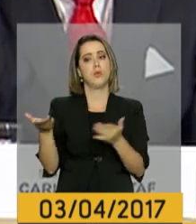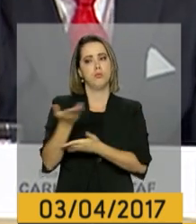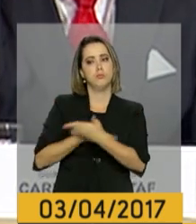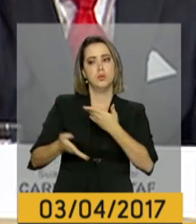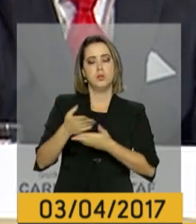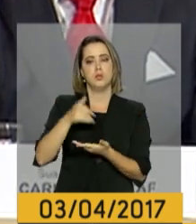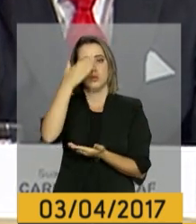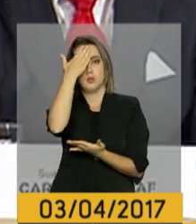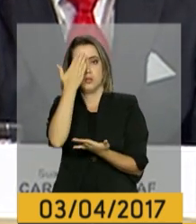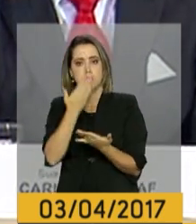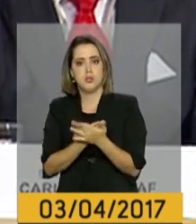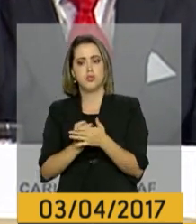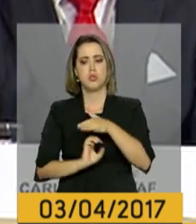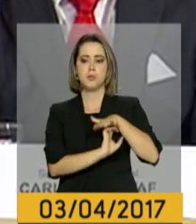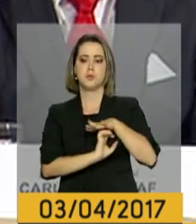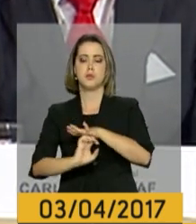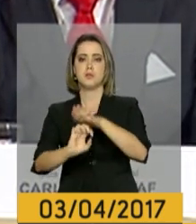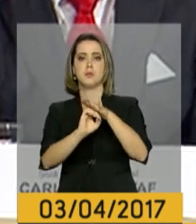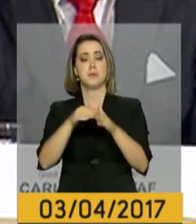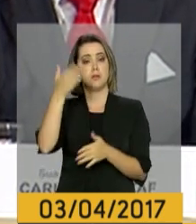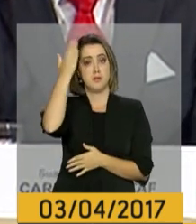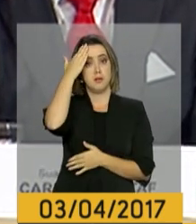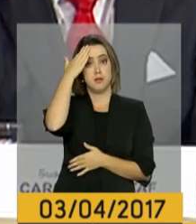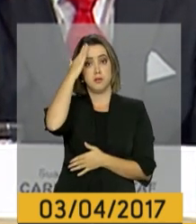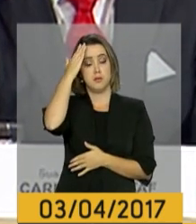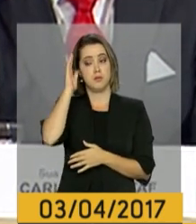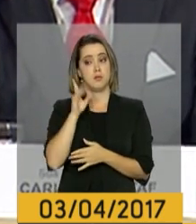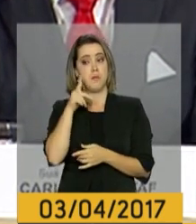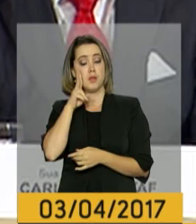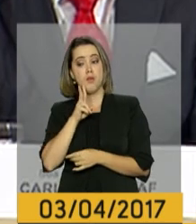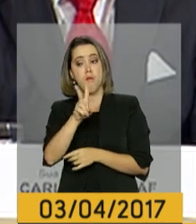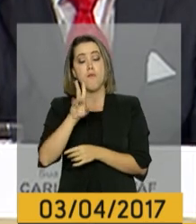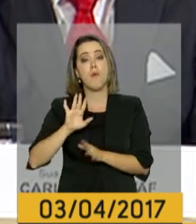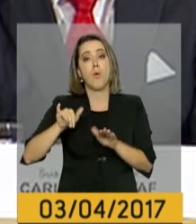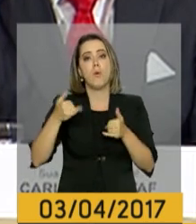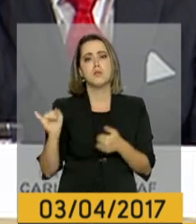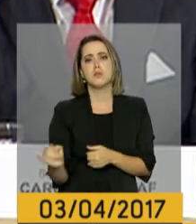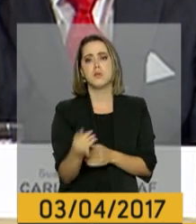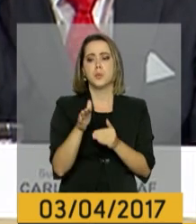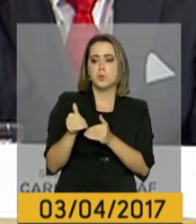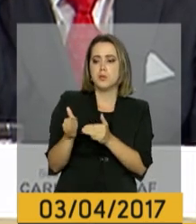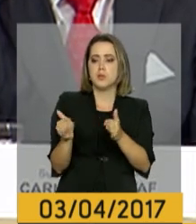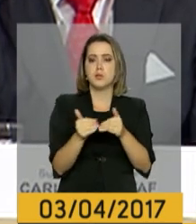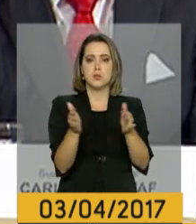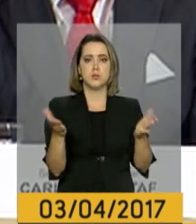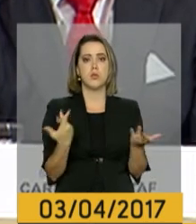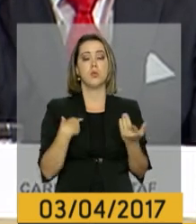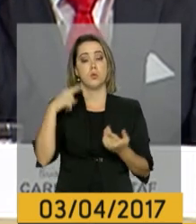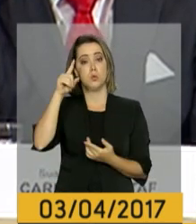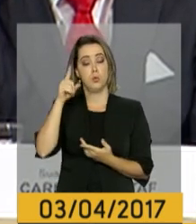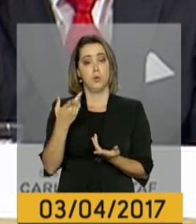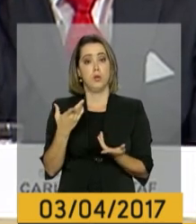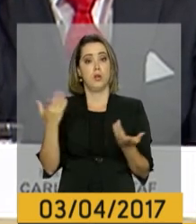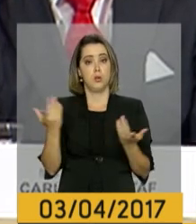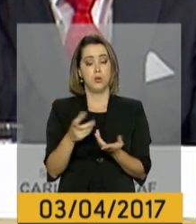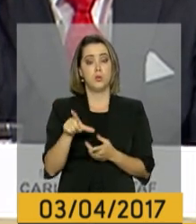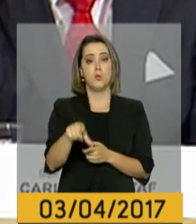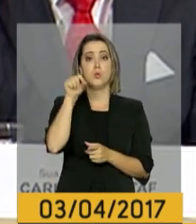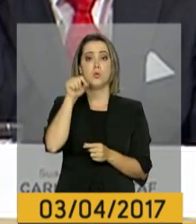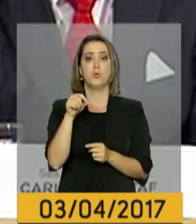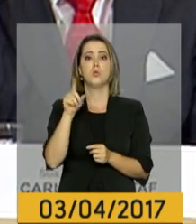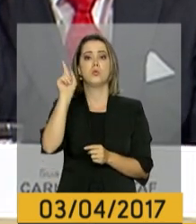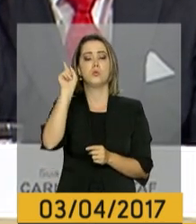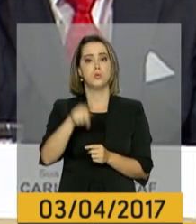empresários brasileiros e suecos saberão explorar as oportunidades que se abrem com a determinação que é